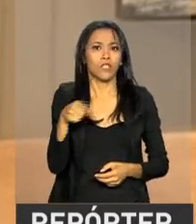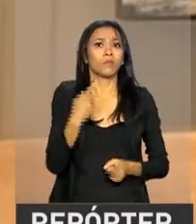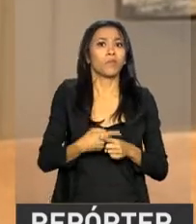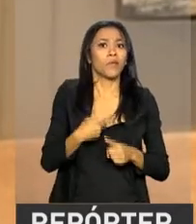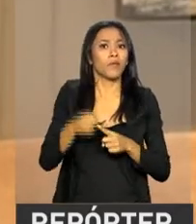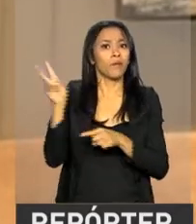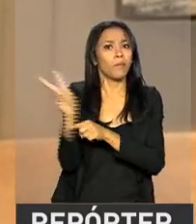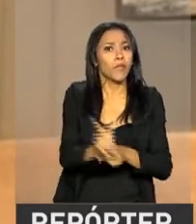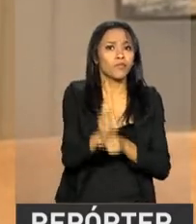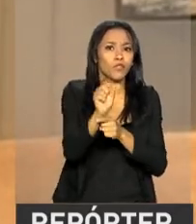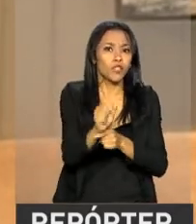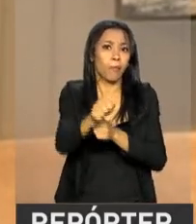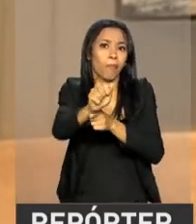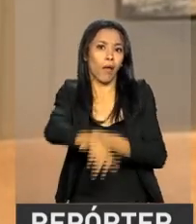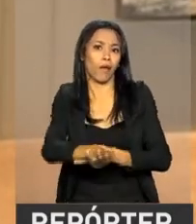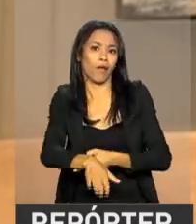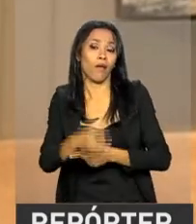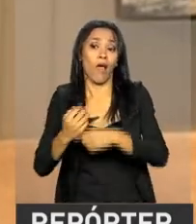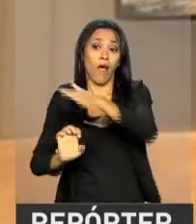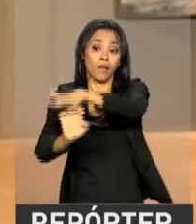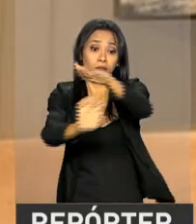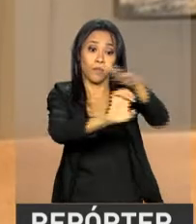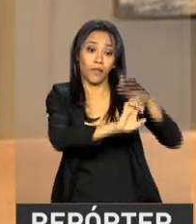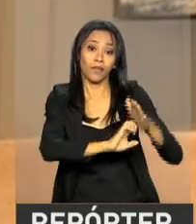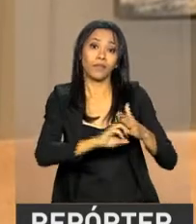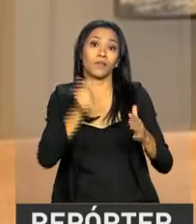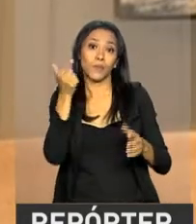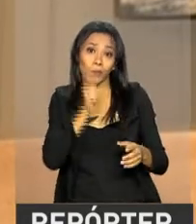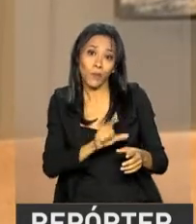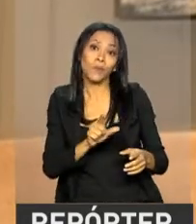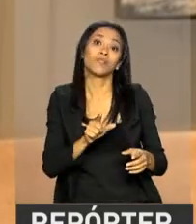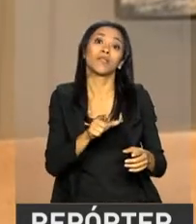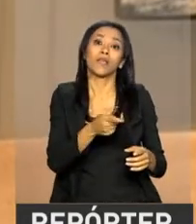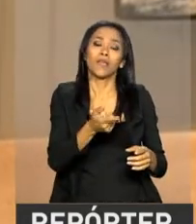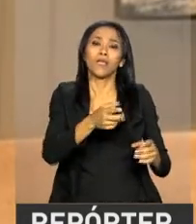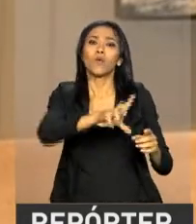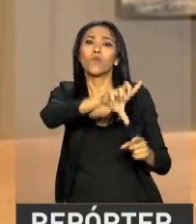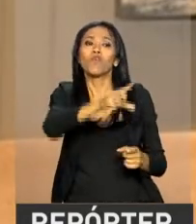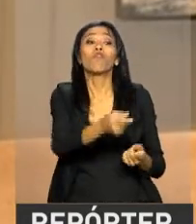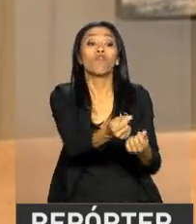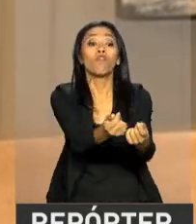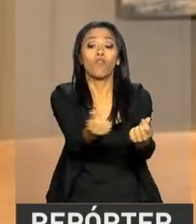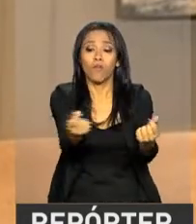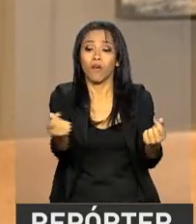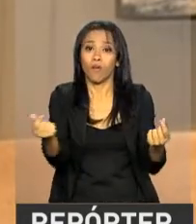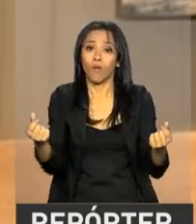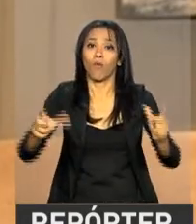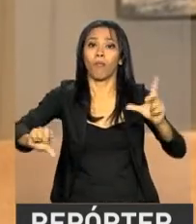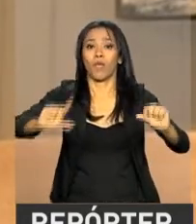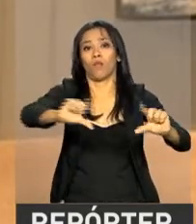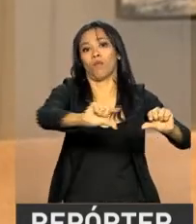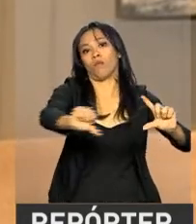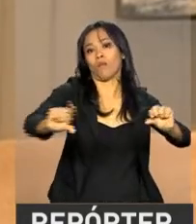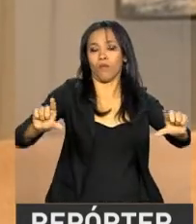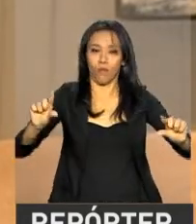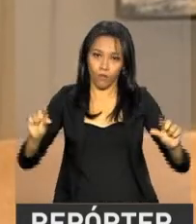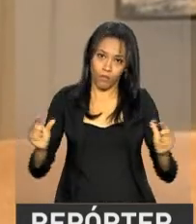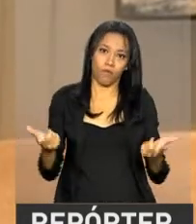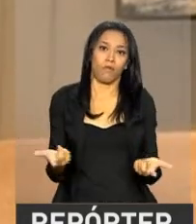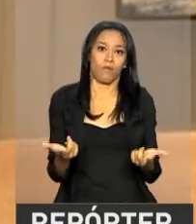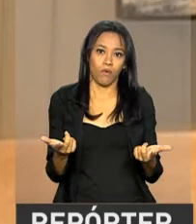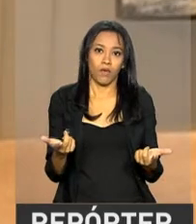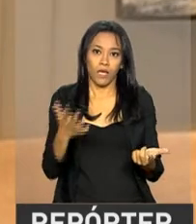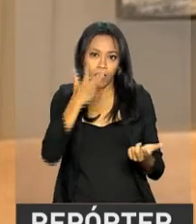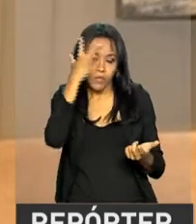barato às empresas se financiam de forma mais barata portanto colocam preços menos elevados ou mais